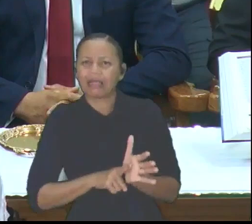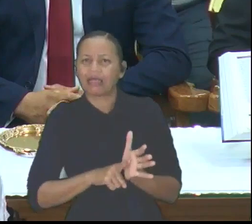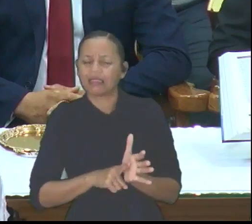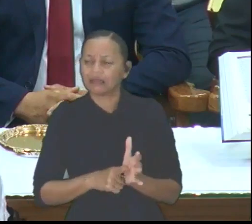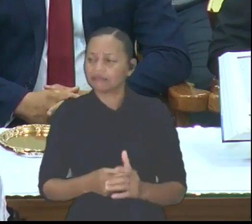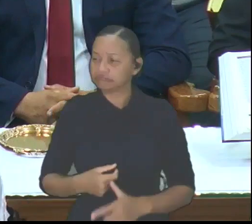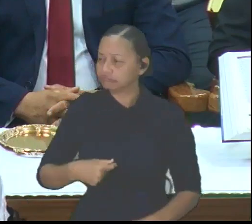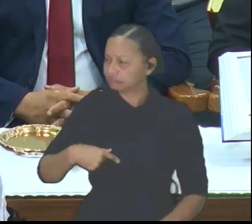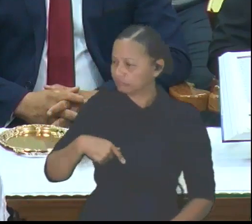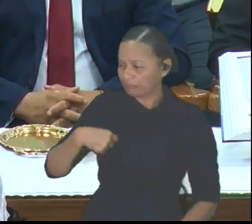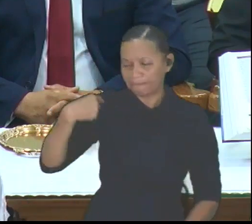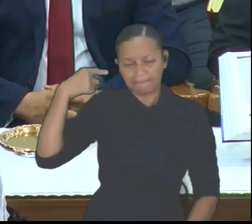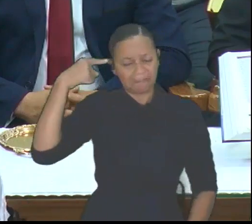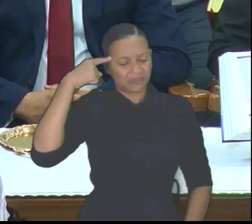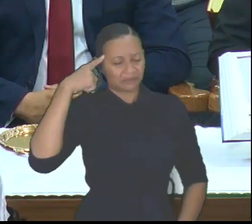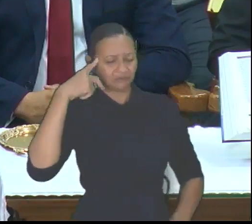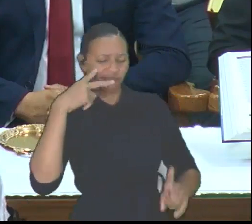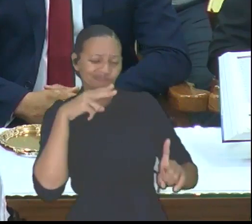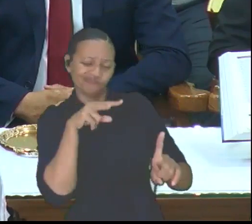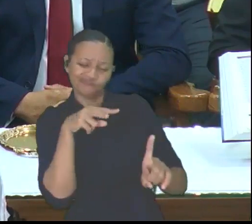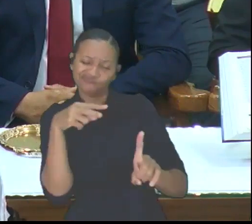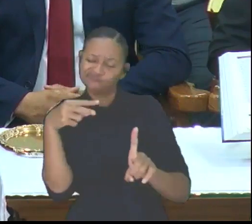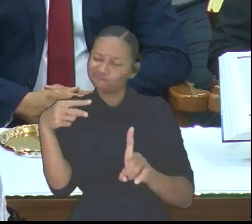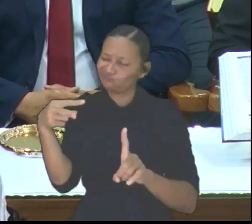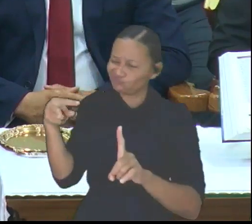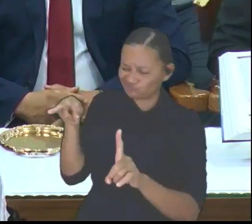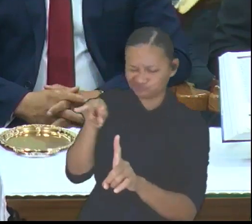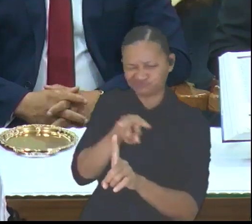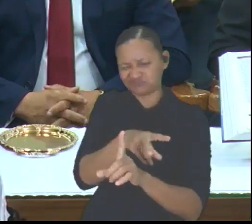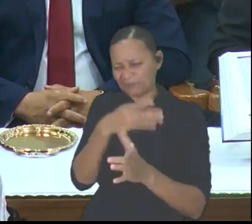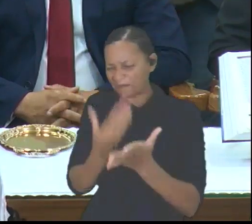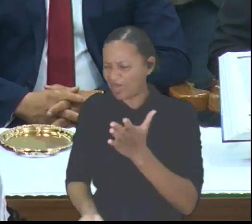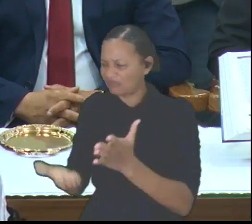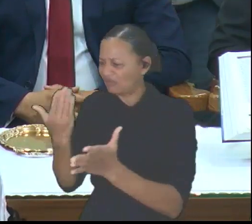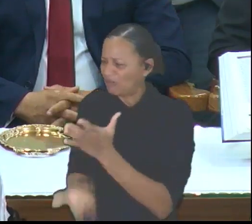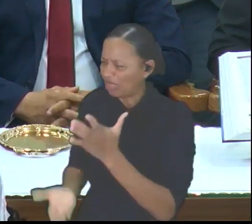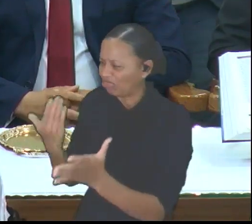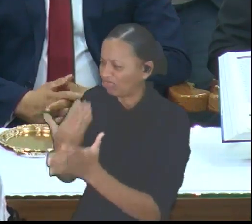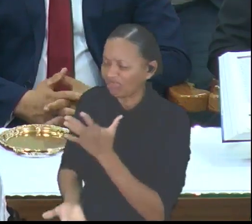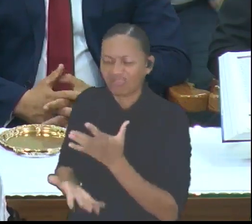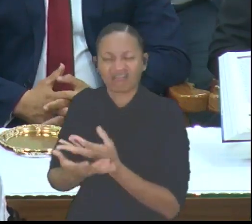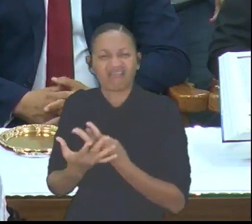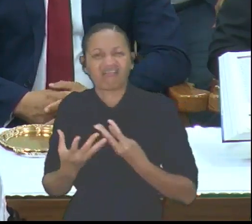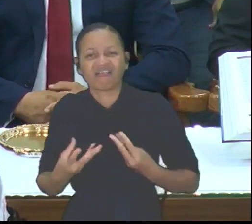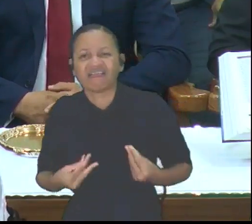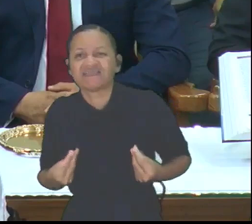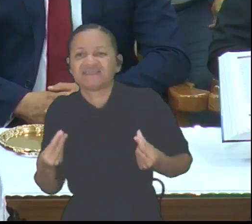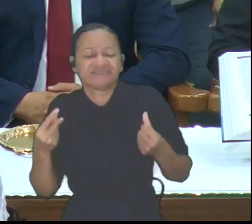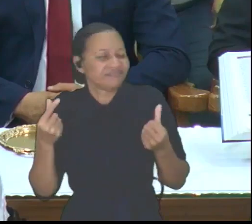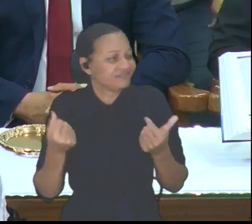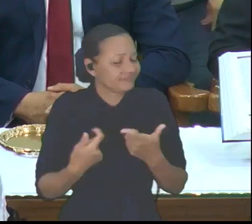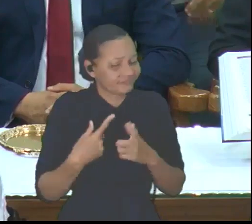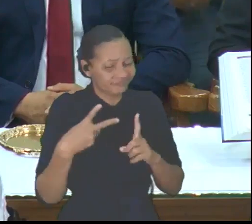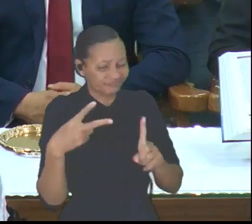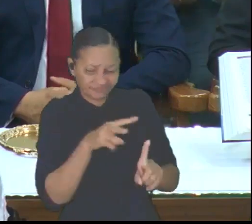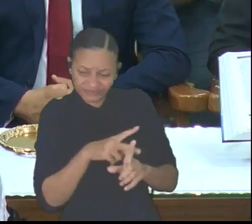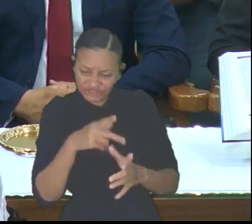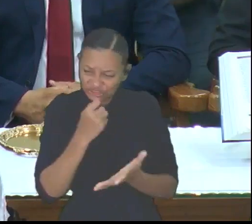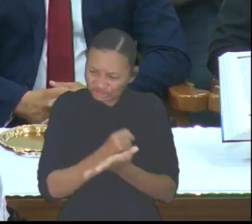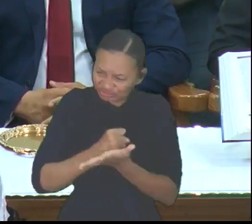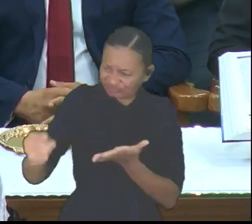vê a vida por um prisma, de derrota. Alguém que vê a vida por um prisma de